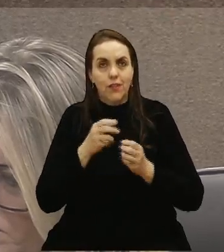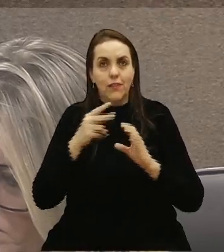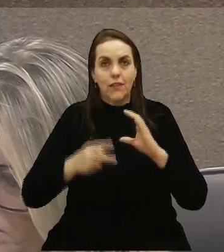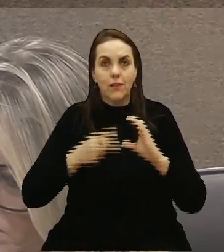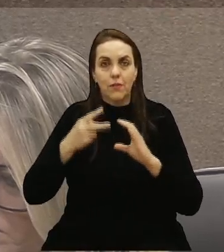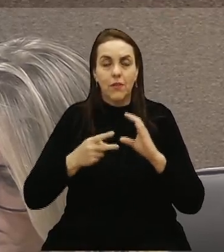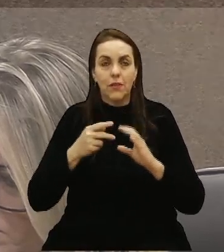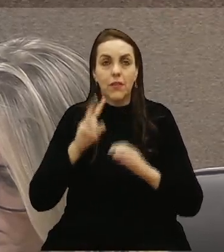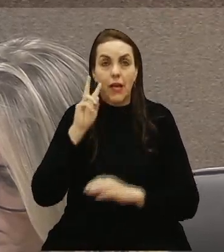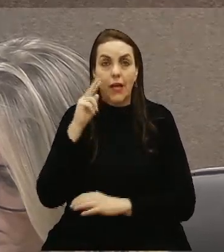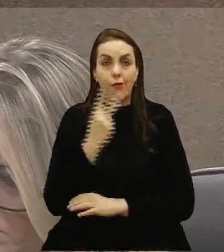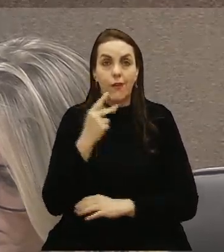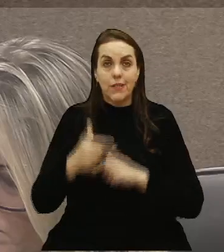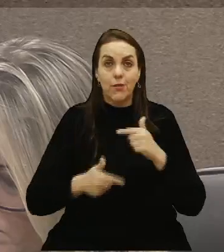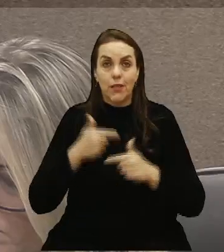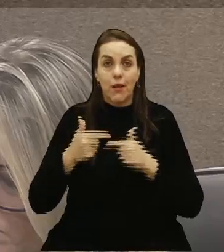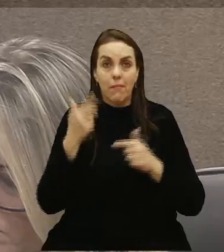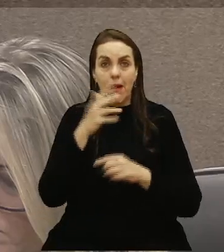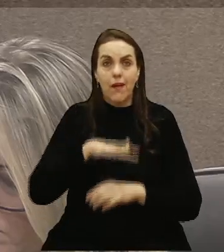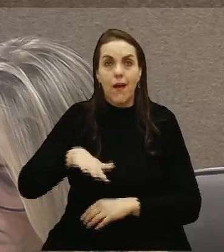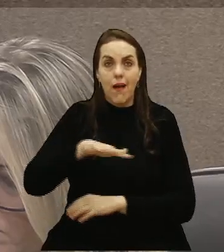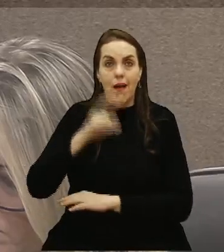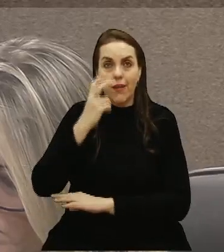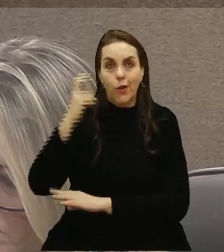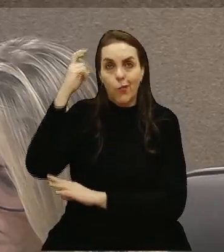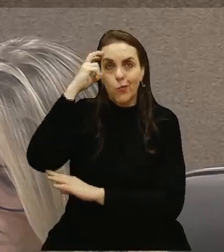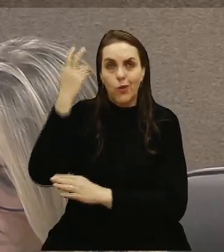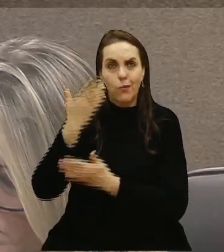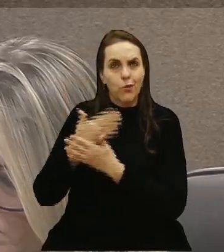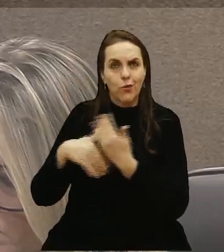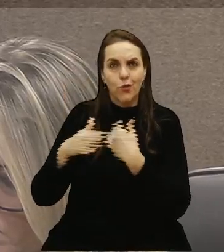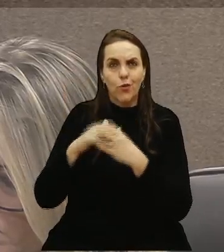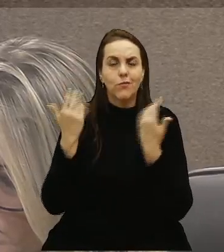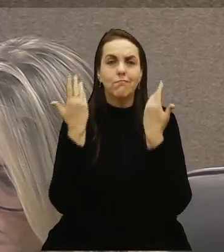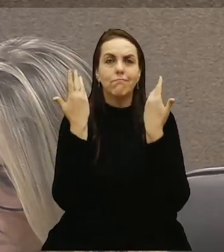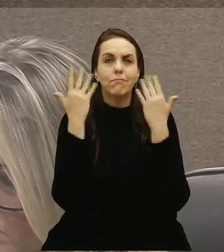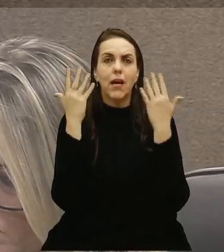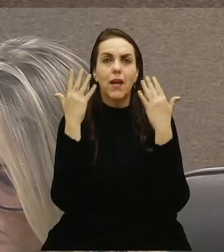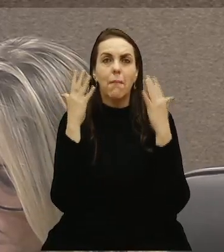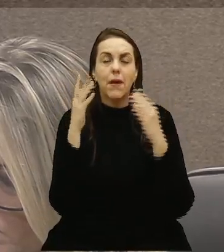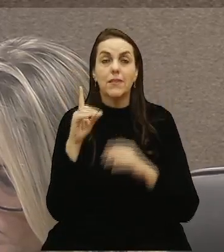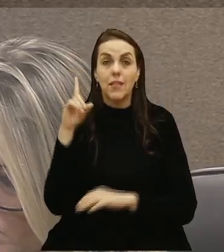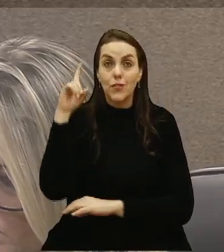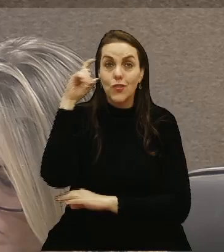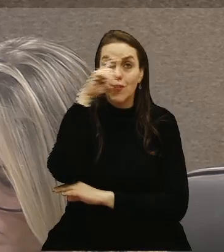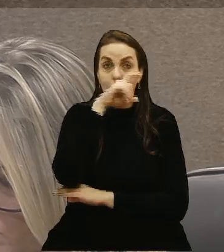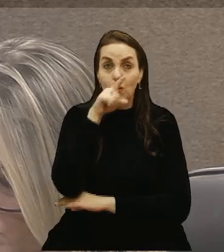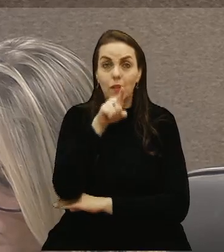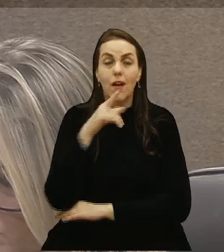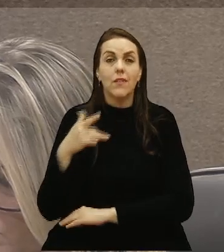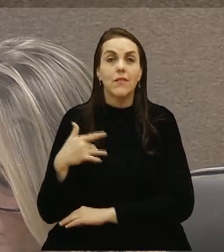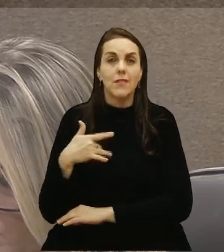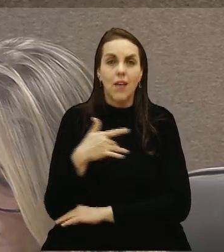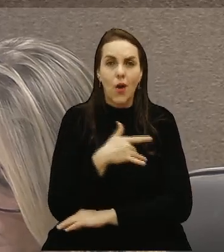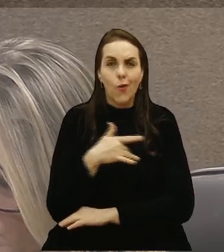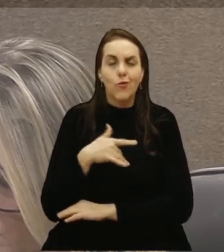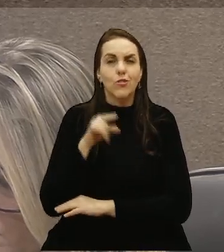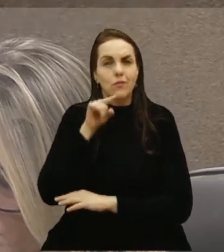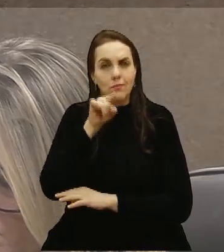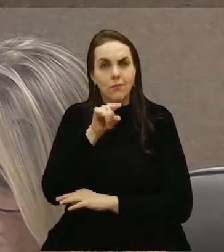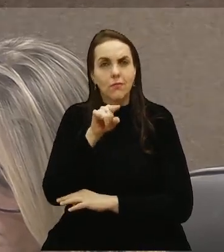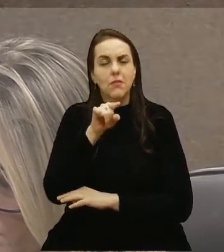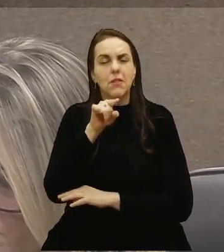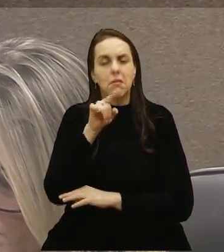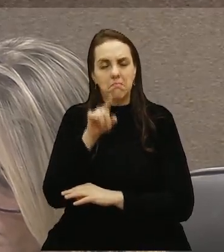da cultura por todos. Então, meus parabéns, né? Mesmo com tantas dificuldades de saúde, tu é um cara